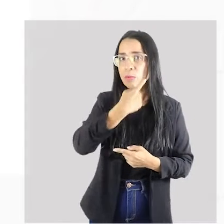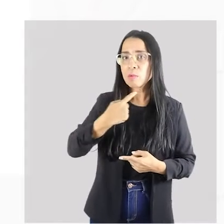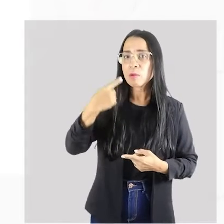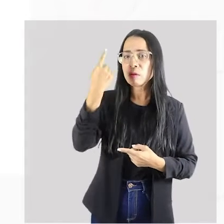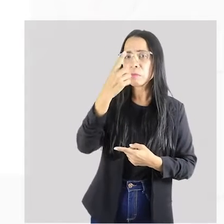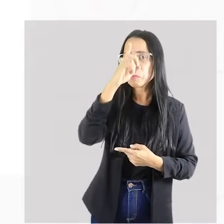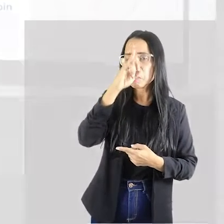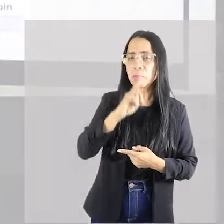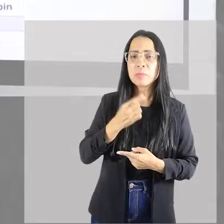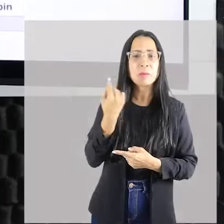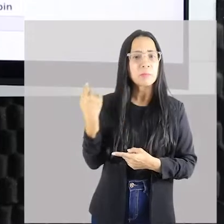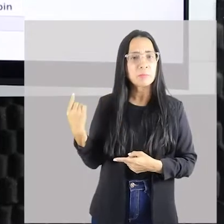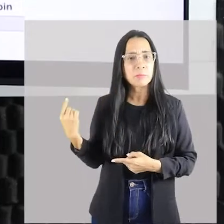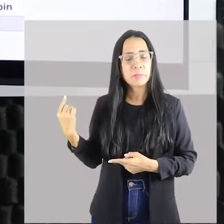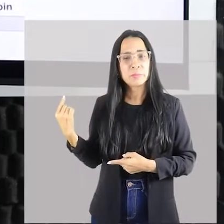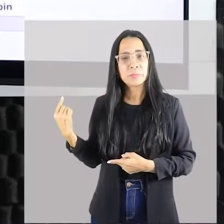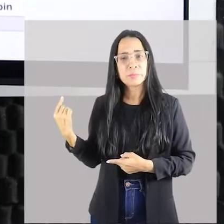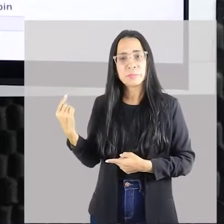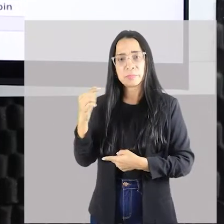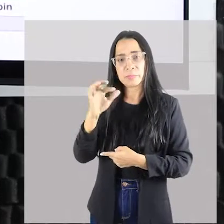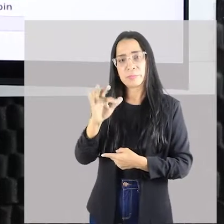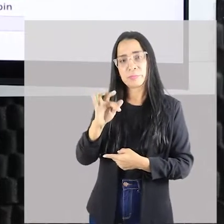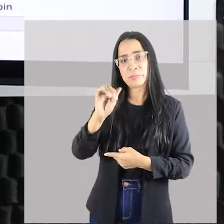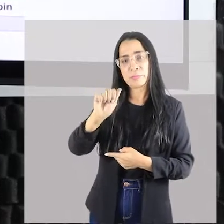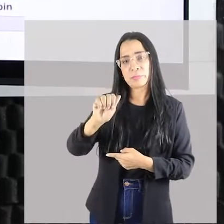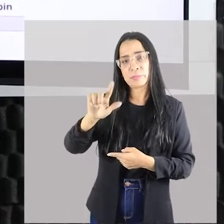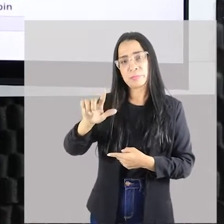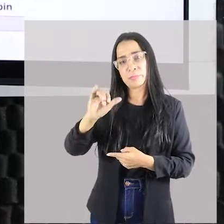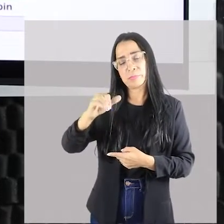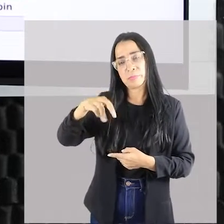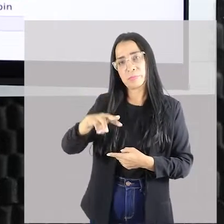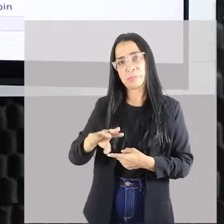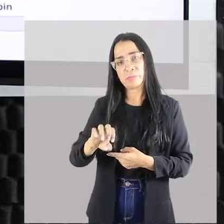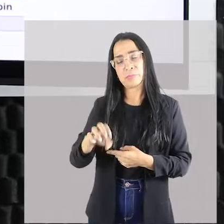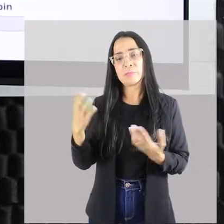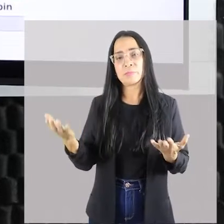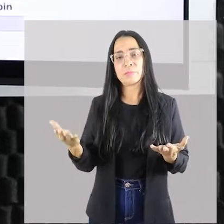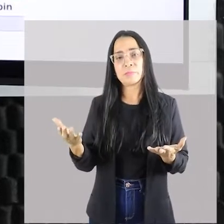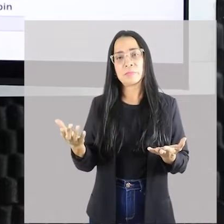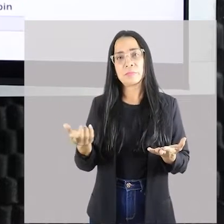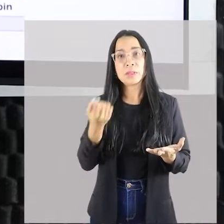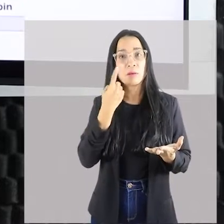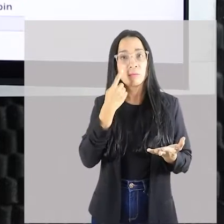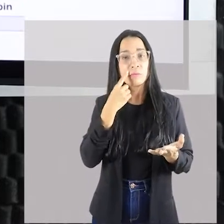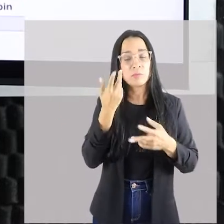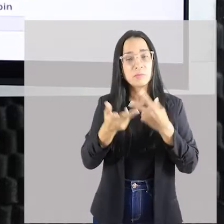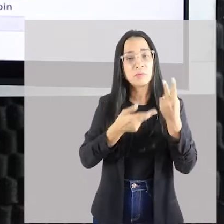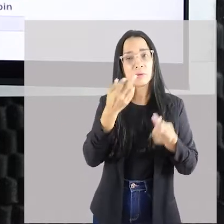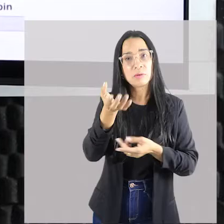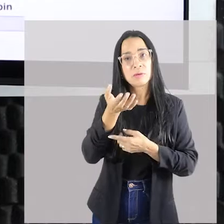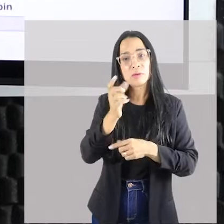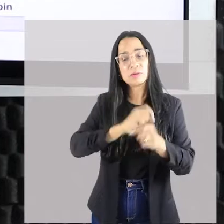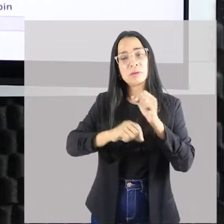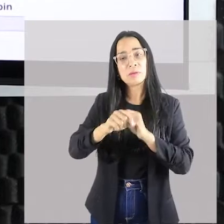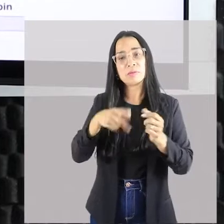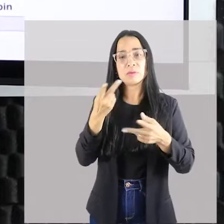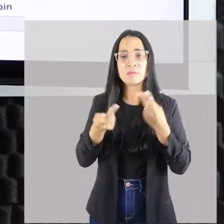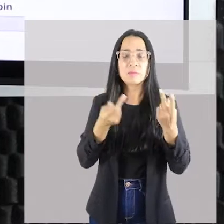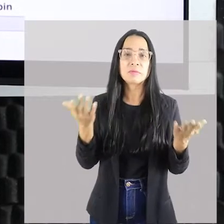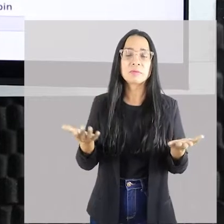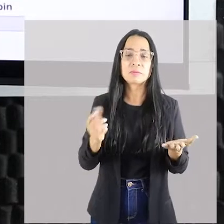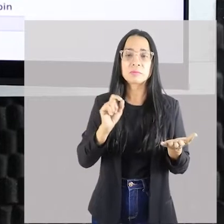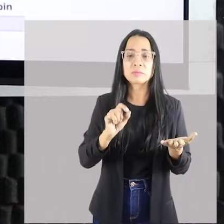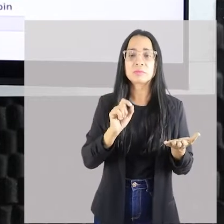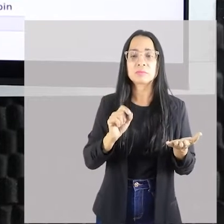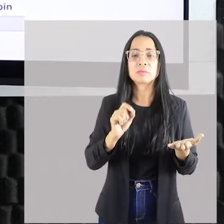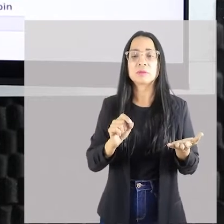tá? Então, eu acho que você já ouviu falar, né, dessa anemia. E aí eu queria já falar para